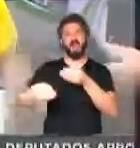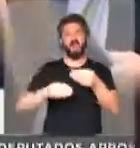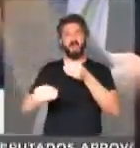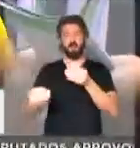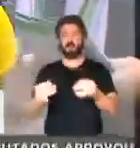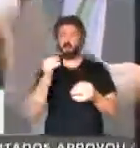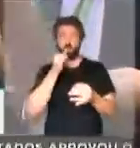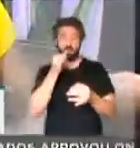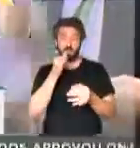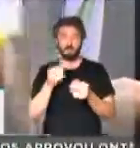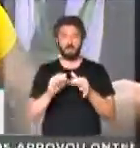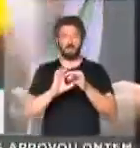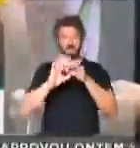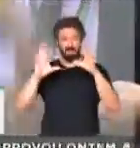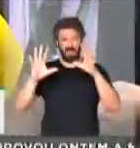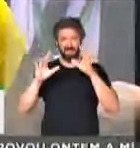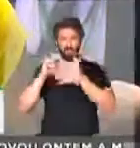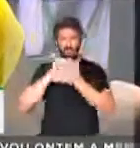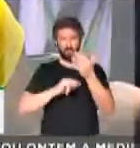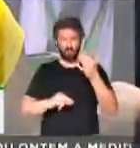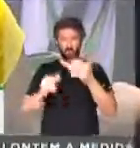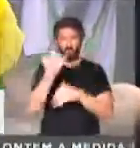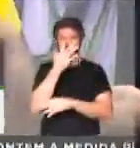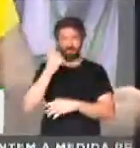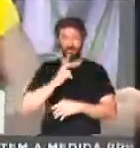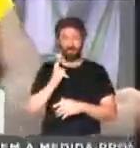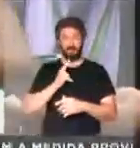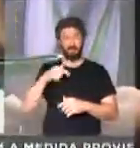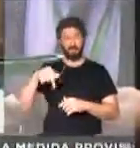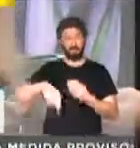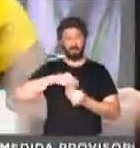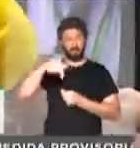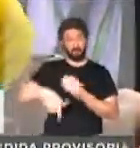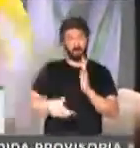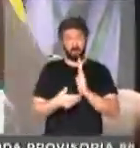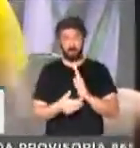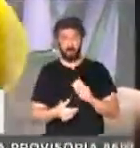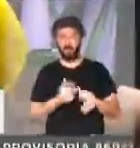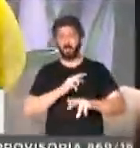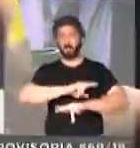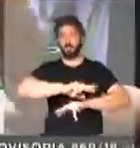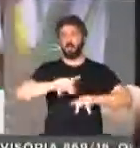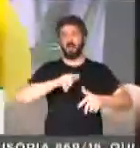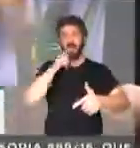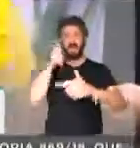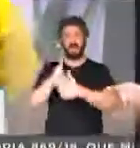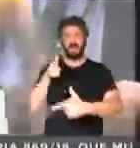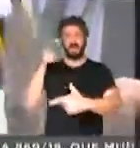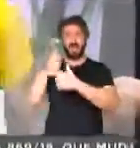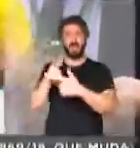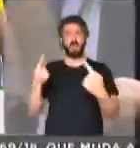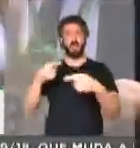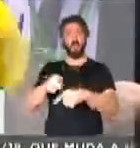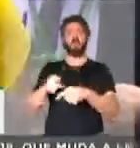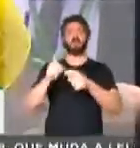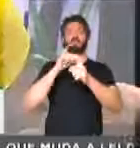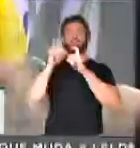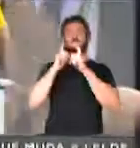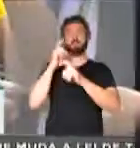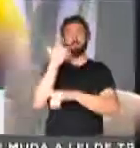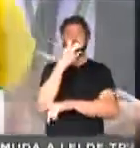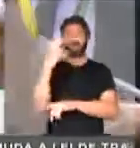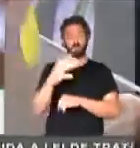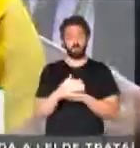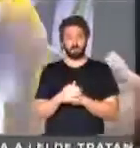por exemplo, de licenciamento ambiental que está em jogo nessa casa, e dos diferentes ataques que envolvem a gestão